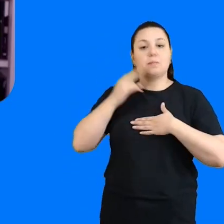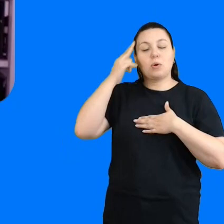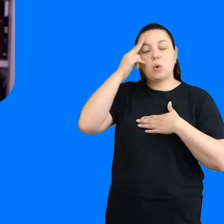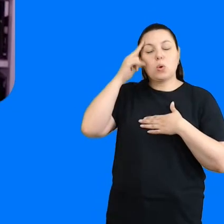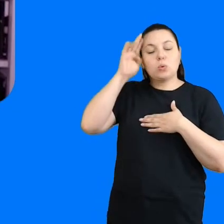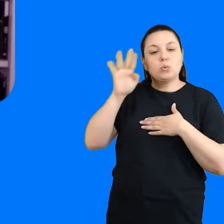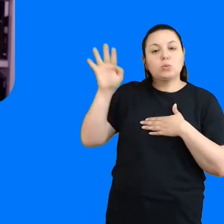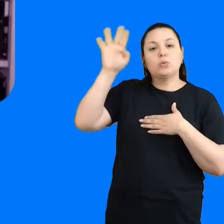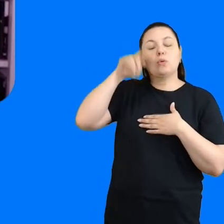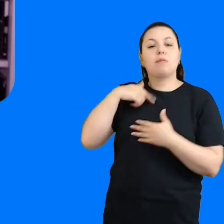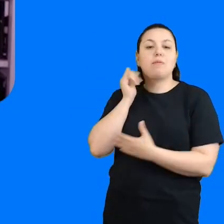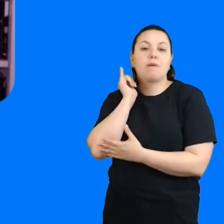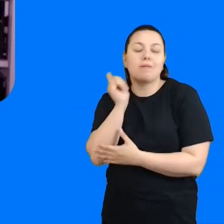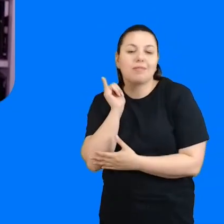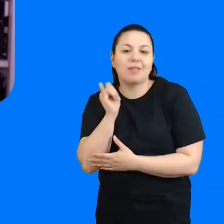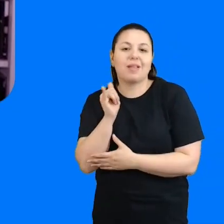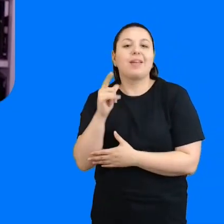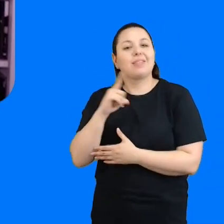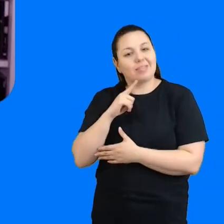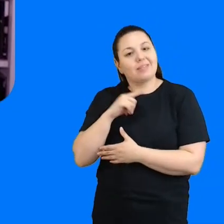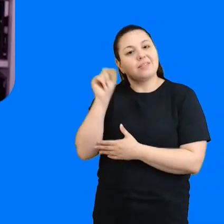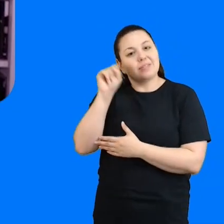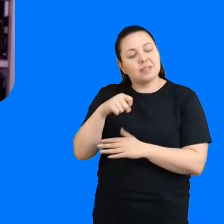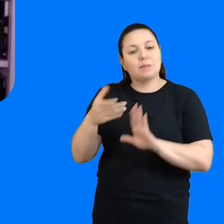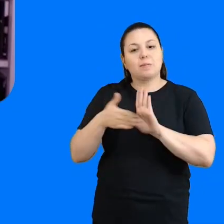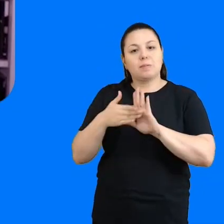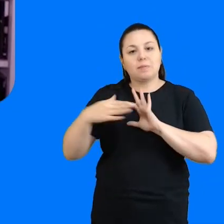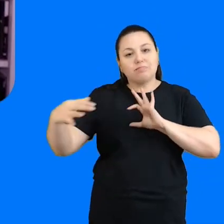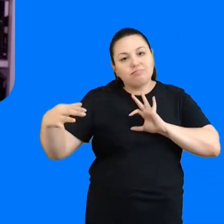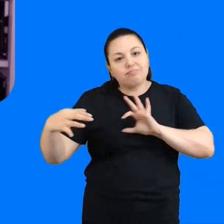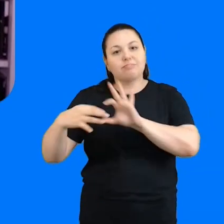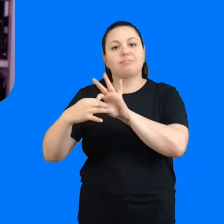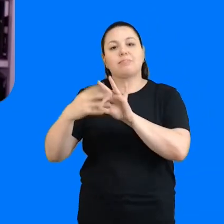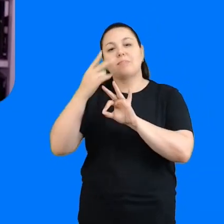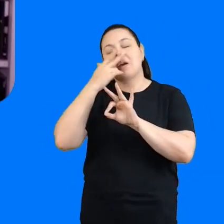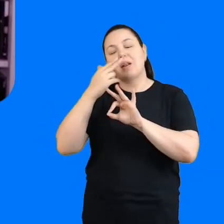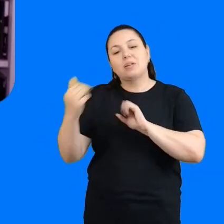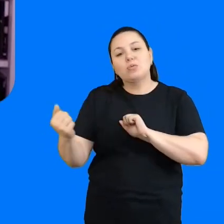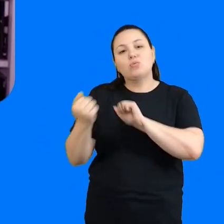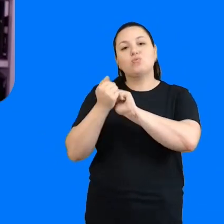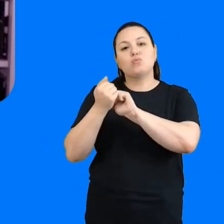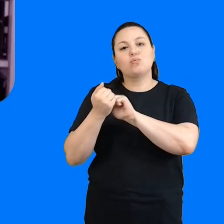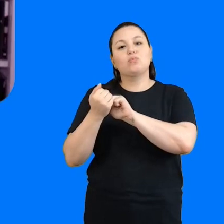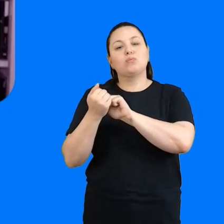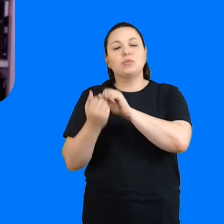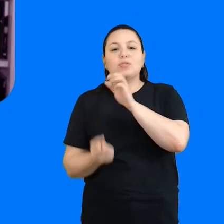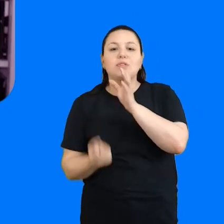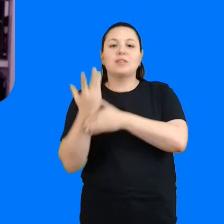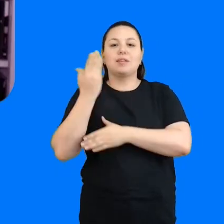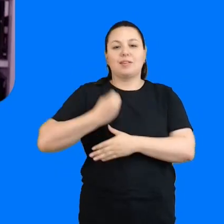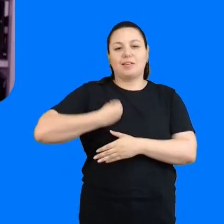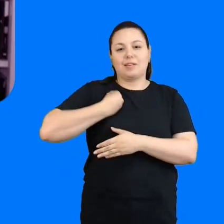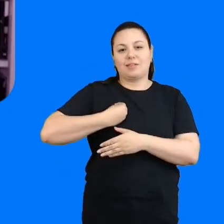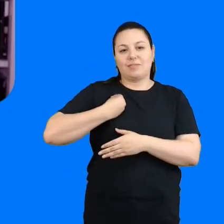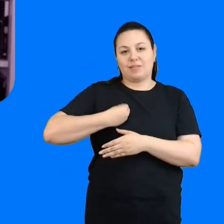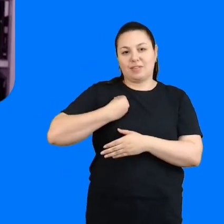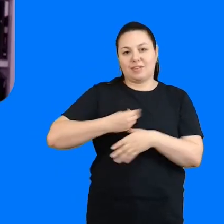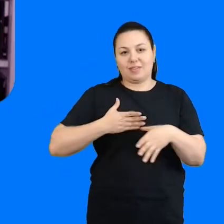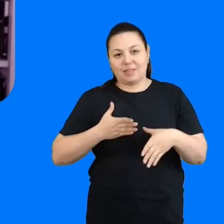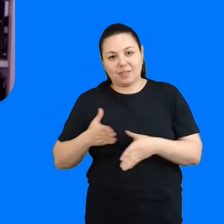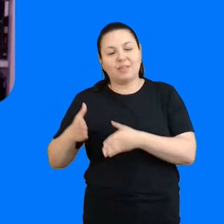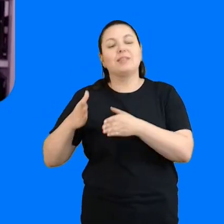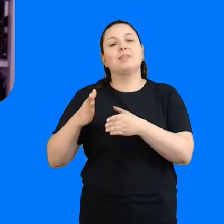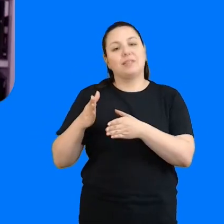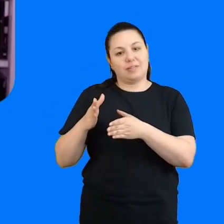de convite para construir vida. Então eu acho que esta dimensão de preservar a vida através da contação de